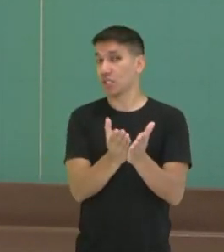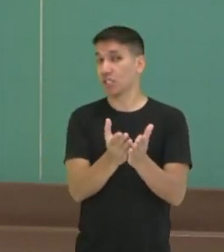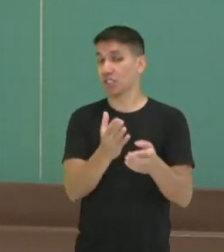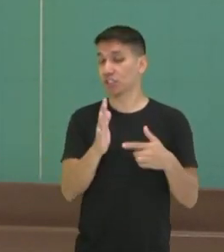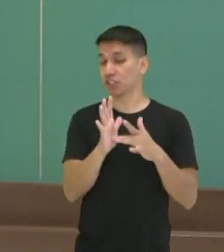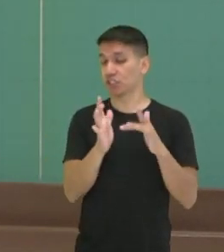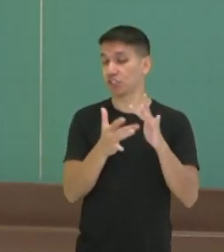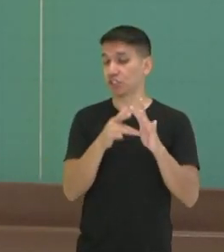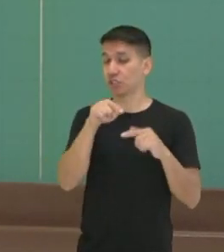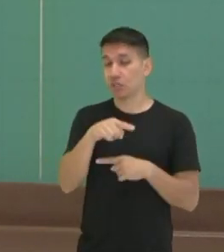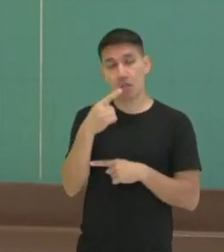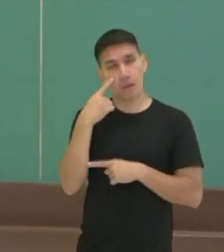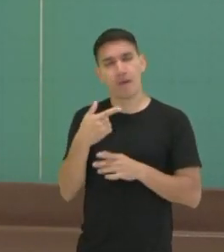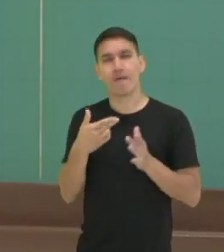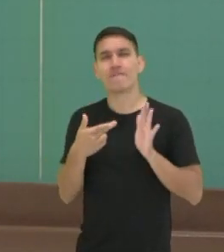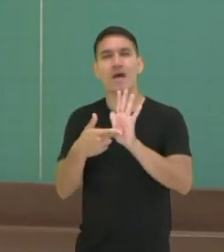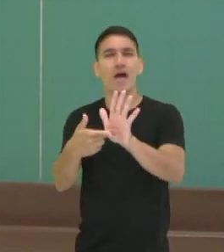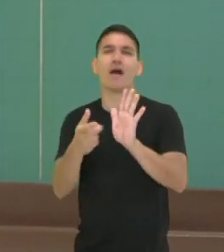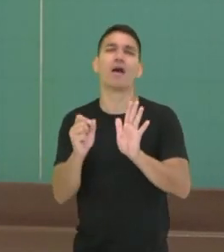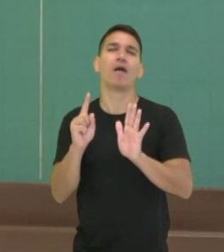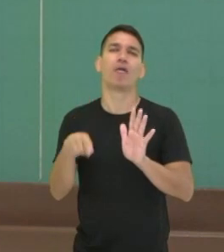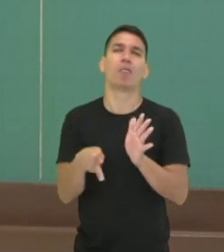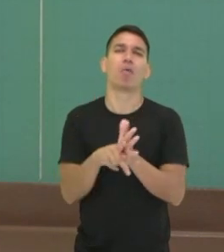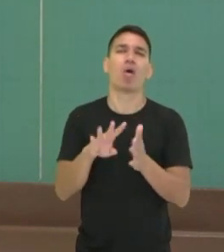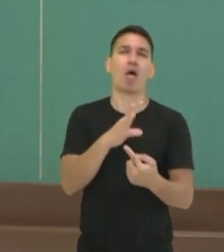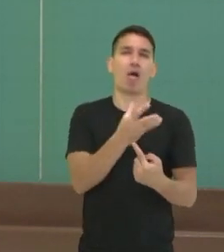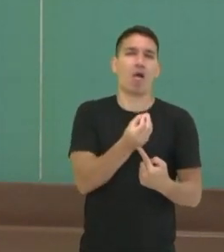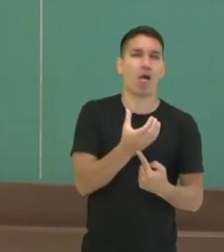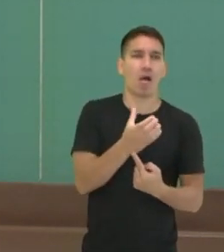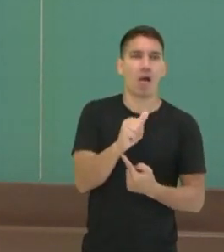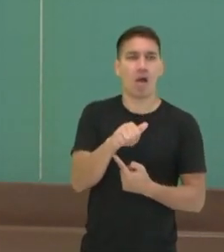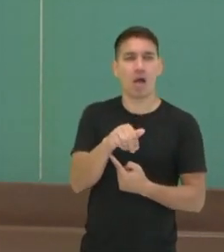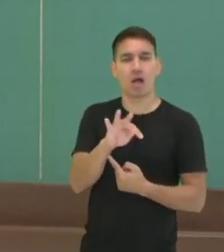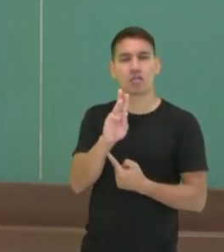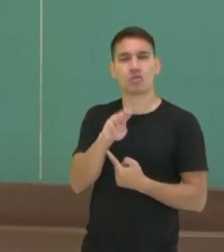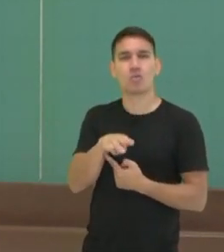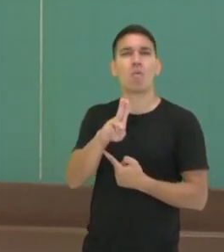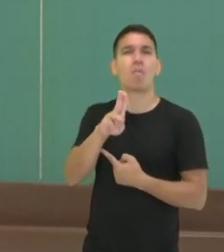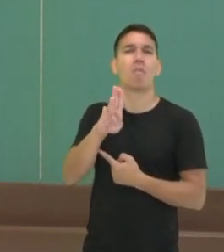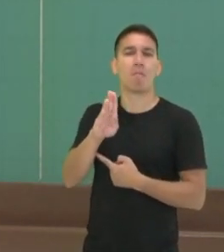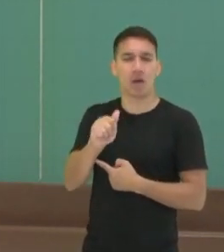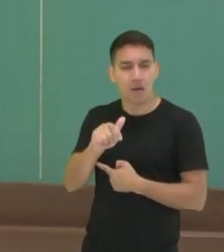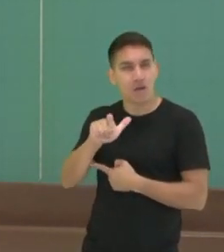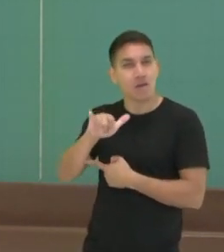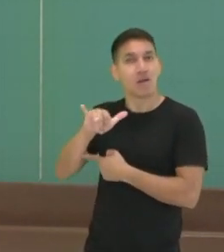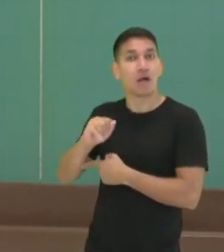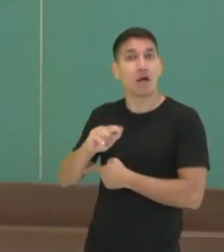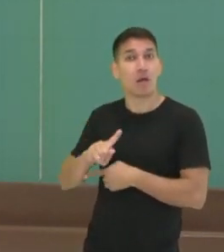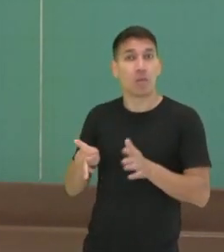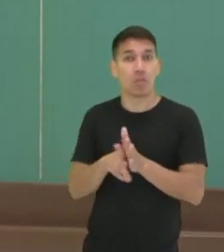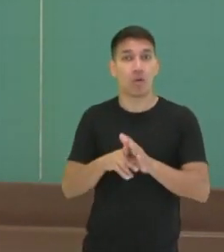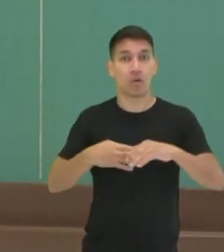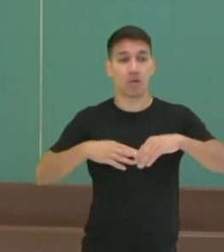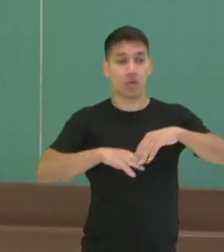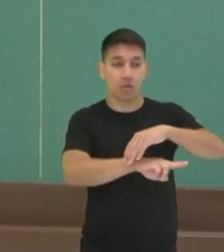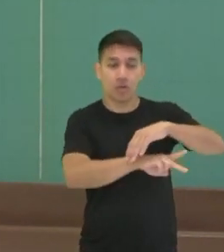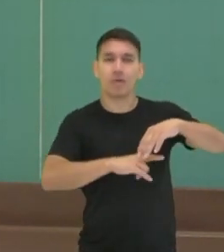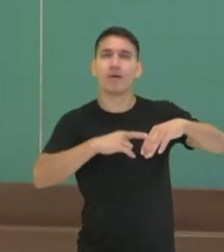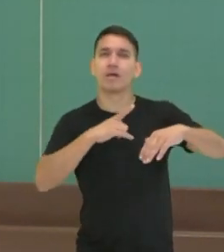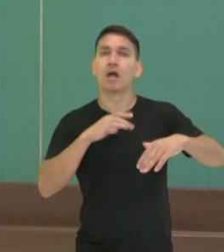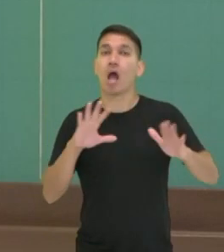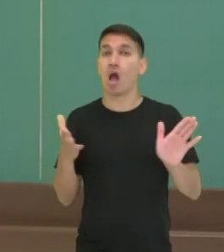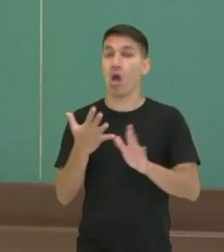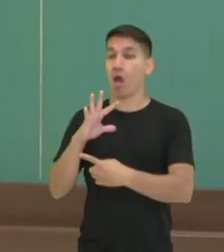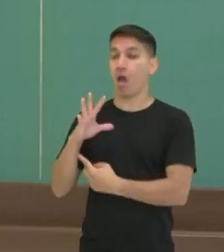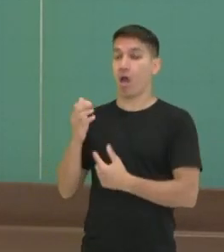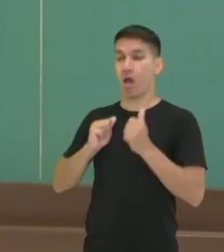lá daquela época lá da arte catumbara, assim, que era feita nas catacumbas. Nós temos agora uma arte que ela tem o Cristo